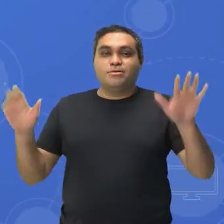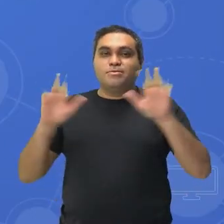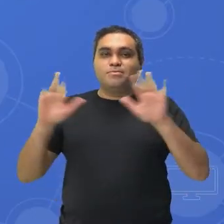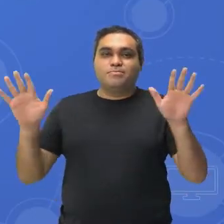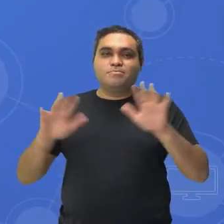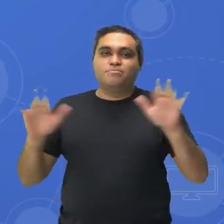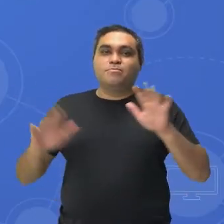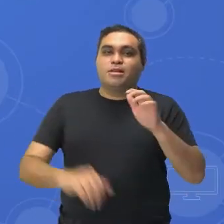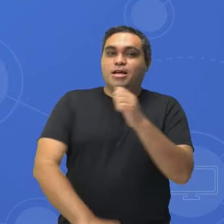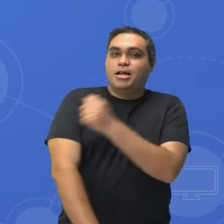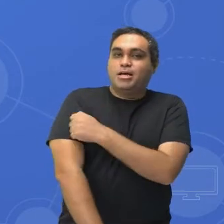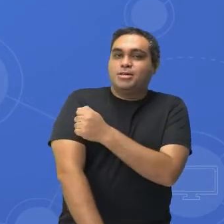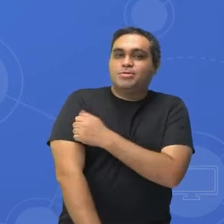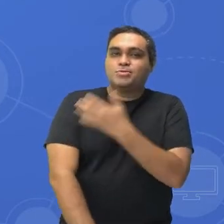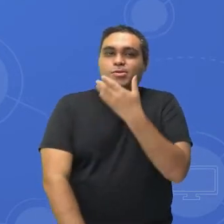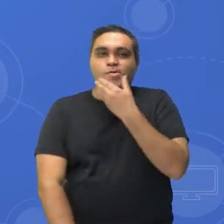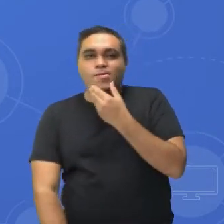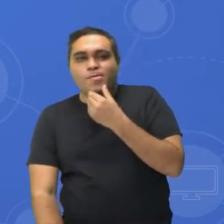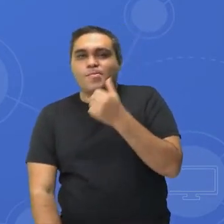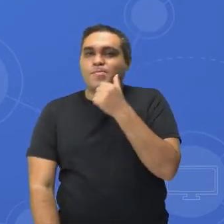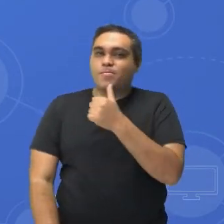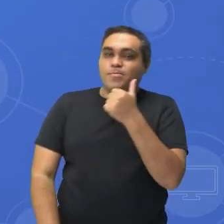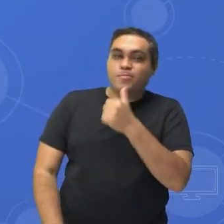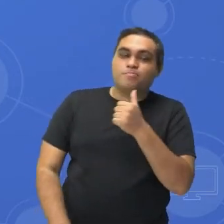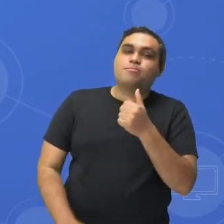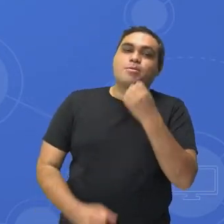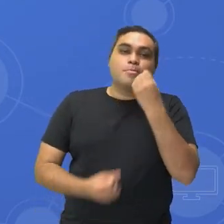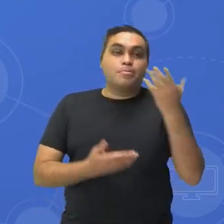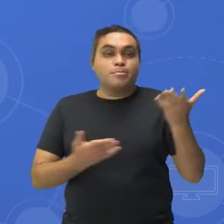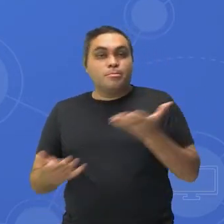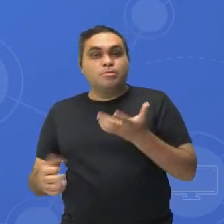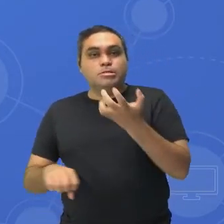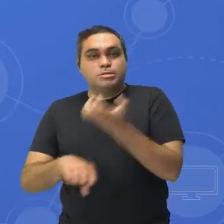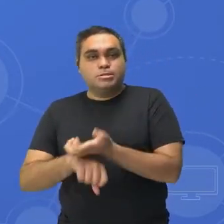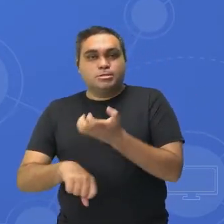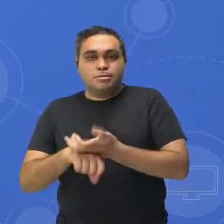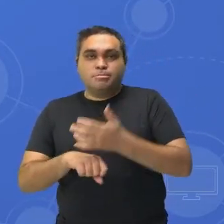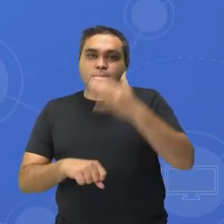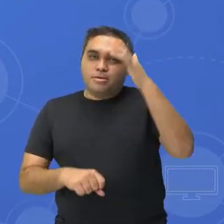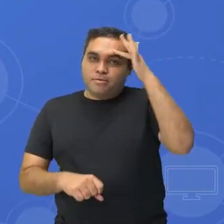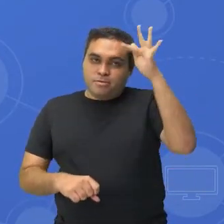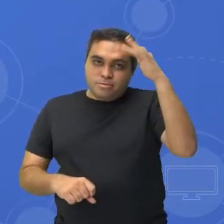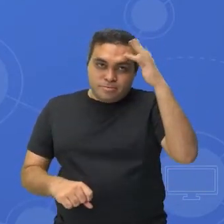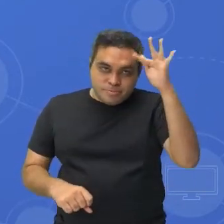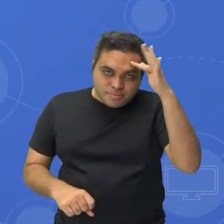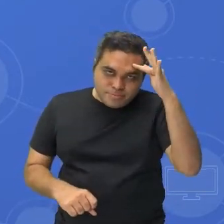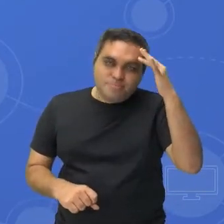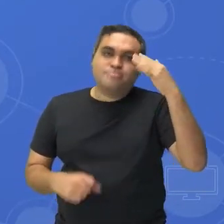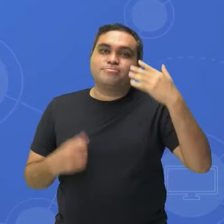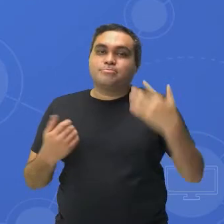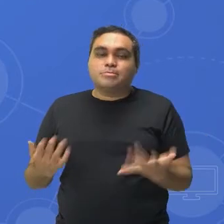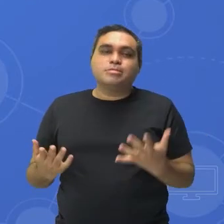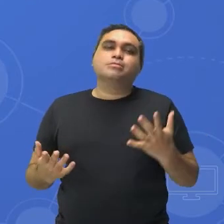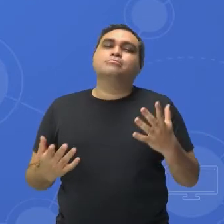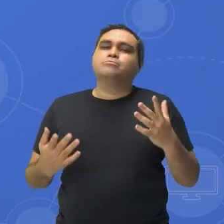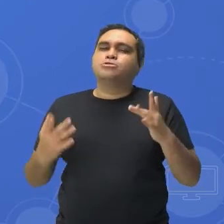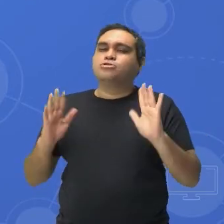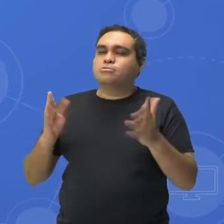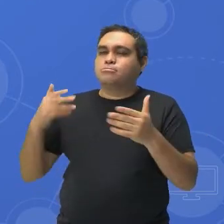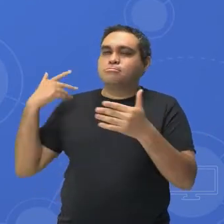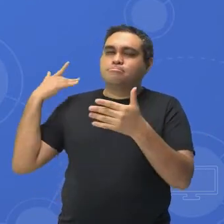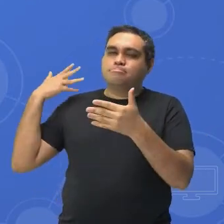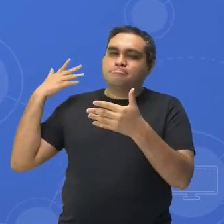alunos e alunas, sejam bem-vindos aí à nossa aula de filosofia. Nós estamos aqui já fazendo um percurso, na